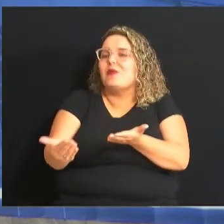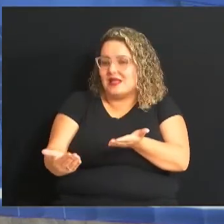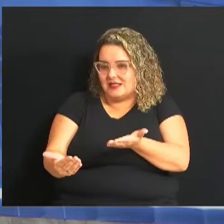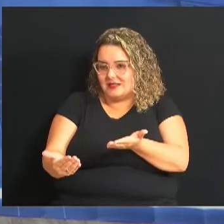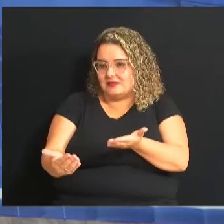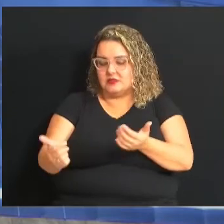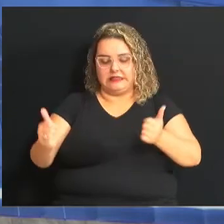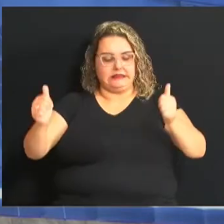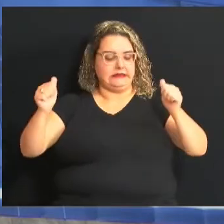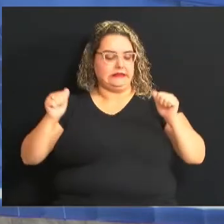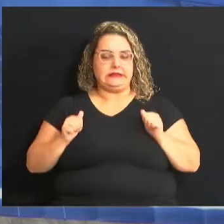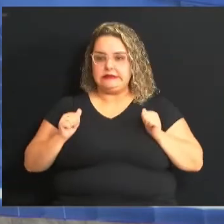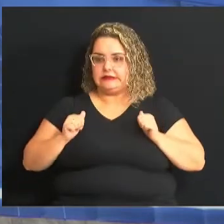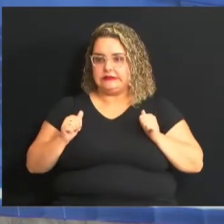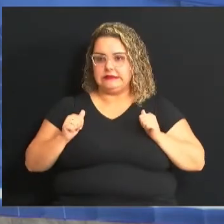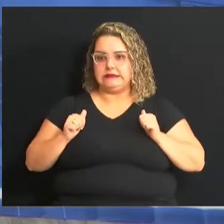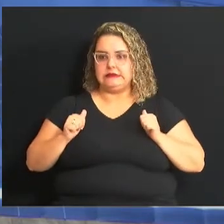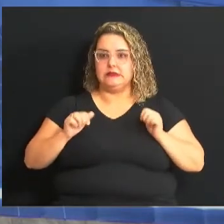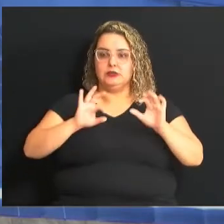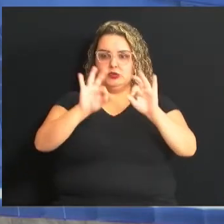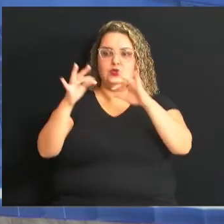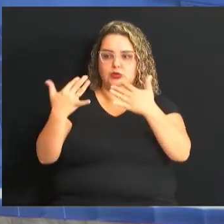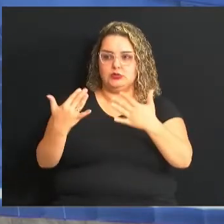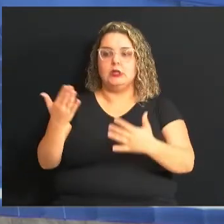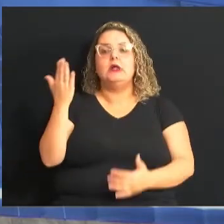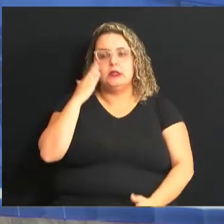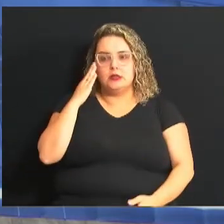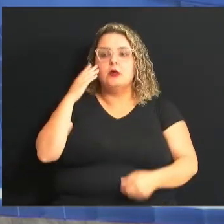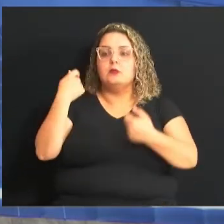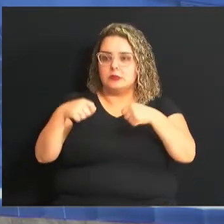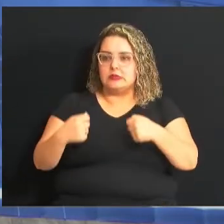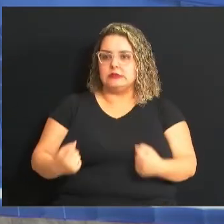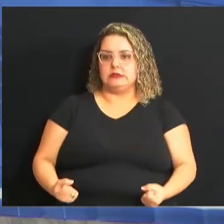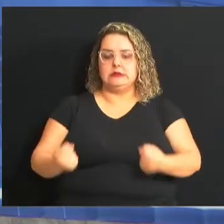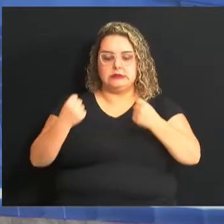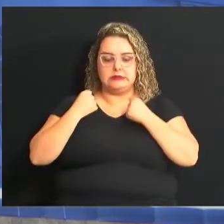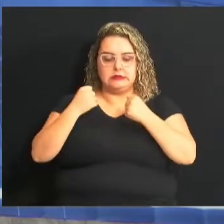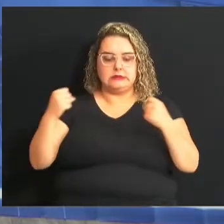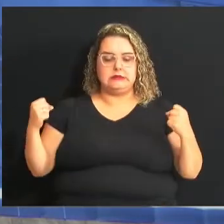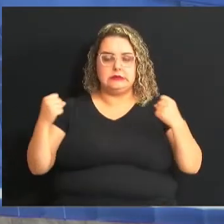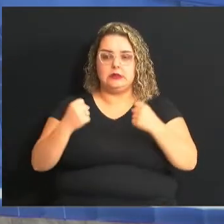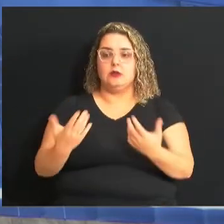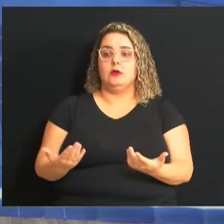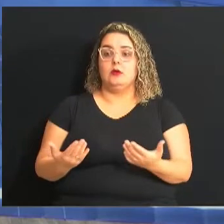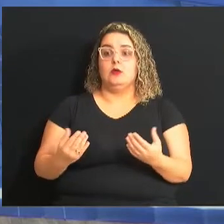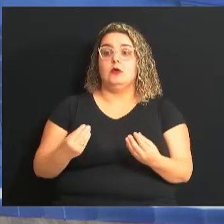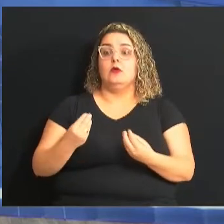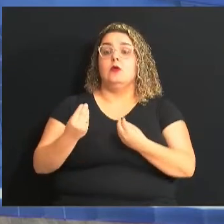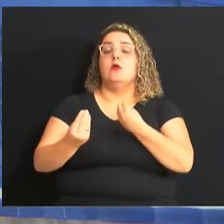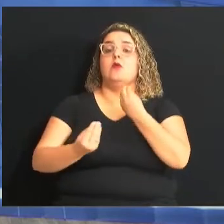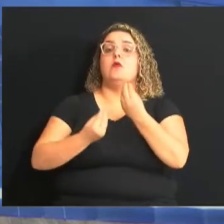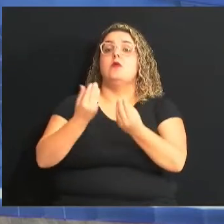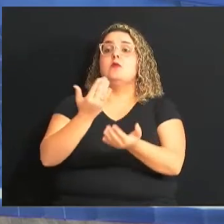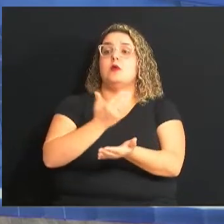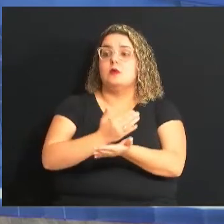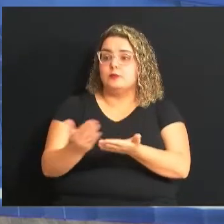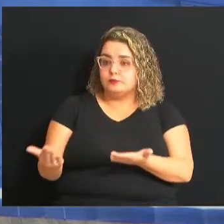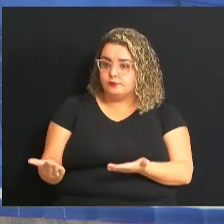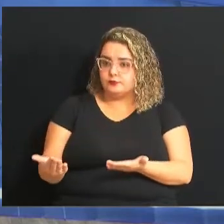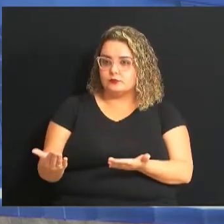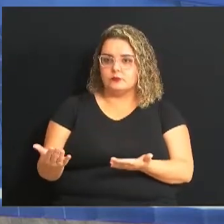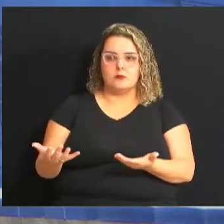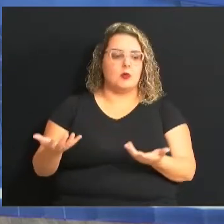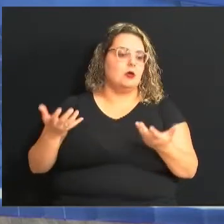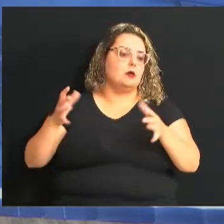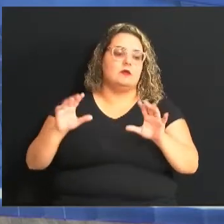sedentária já está assistindo a gente e entendeu que precisa fazer atividade física. Por onde ela começa? Como você disse, não adianta querer fazer